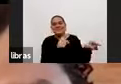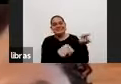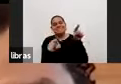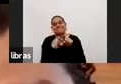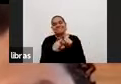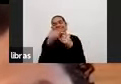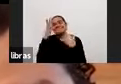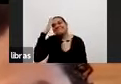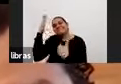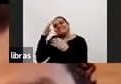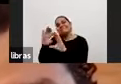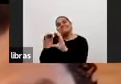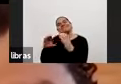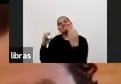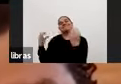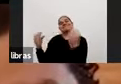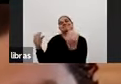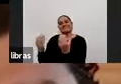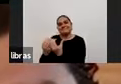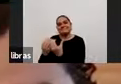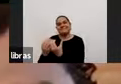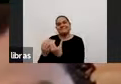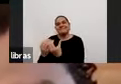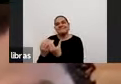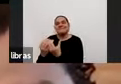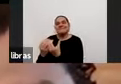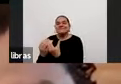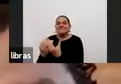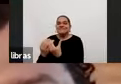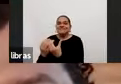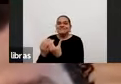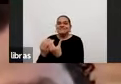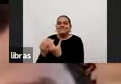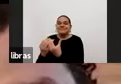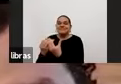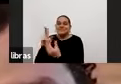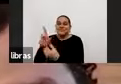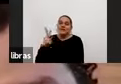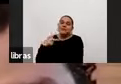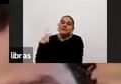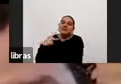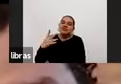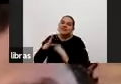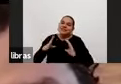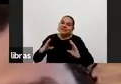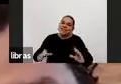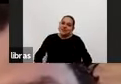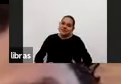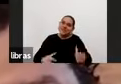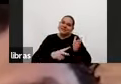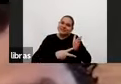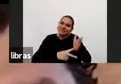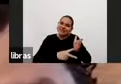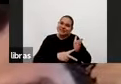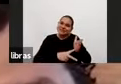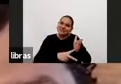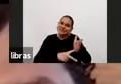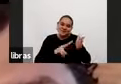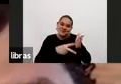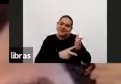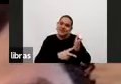comunidade. É, isso faz parte da política cidadã também do sindicato, né, o sindicato cidadão